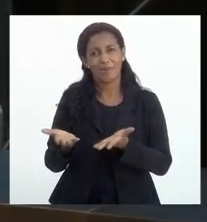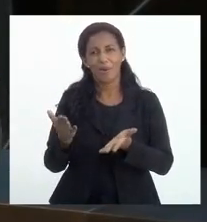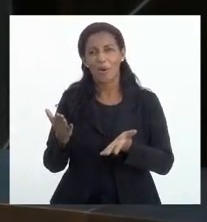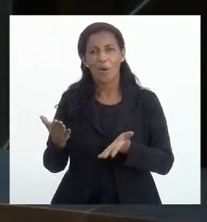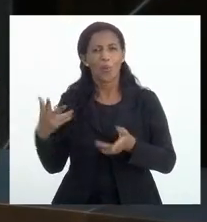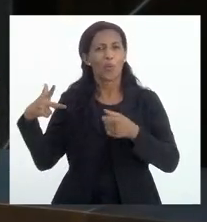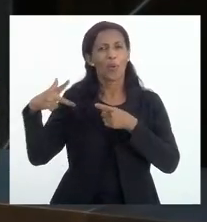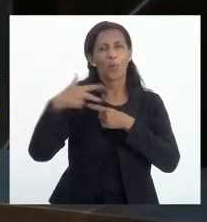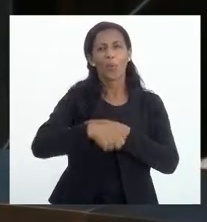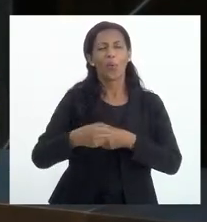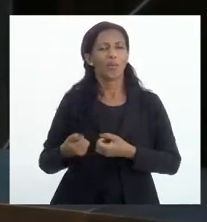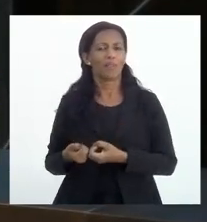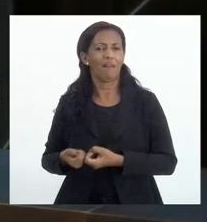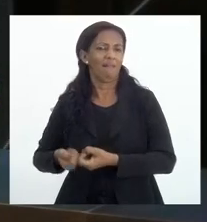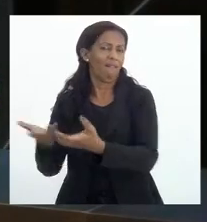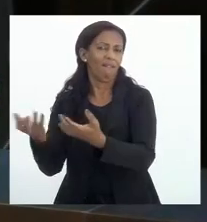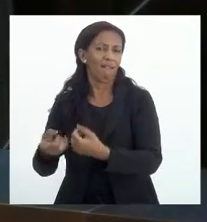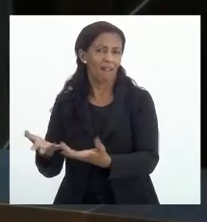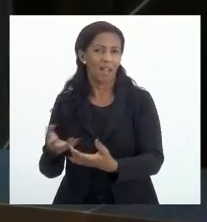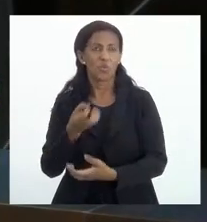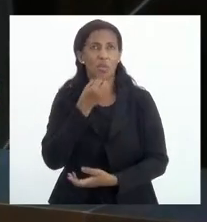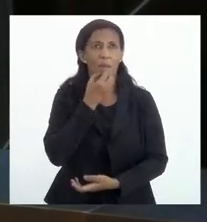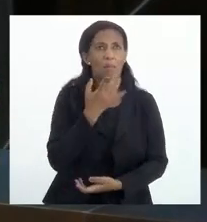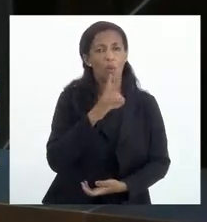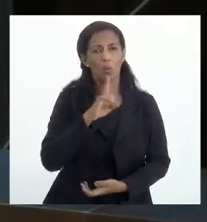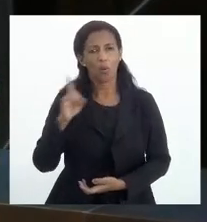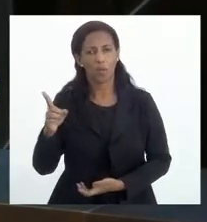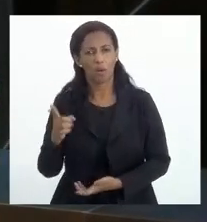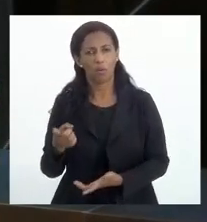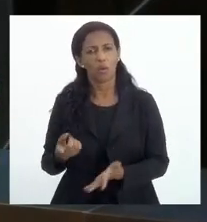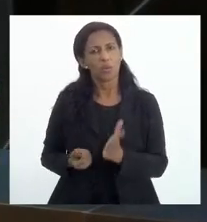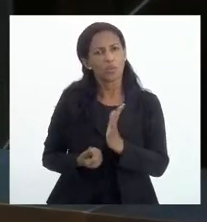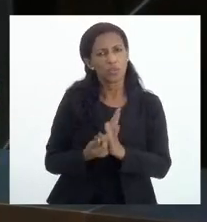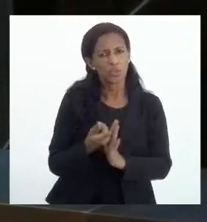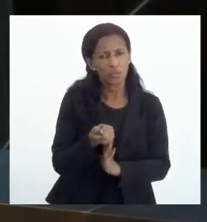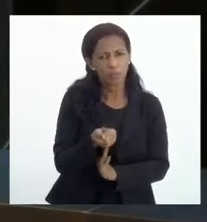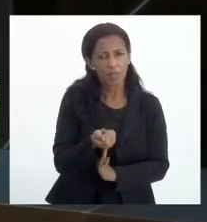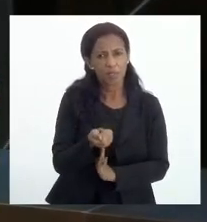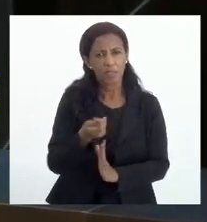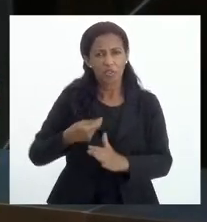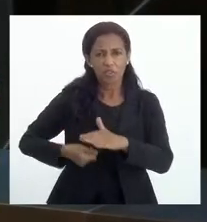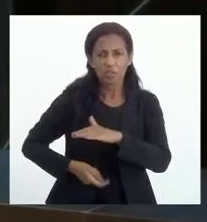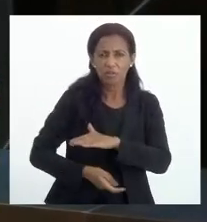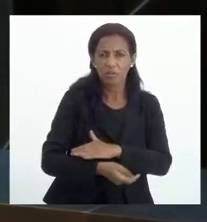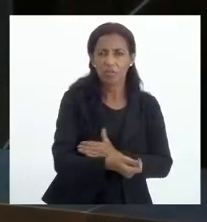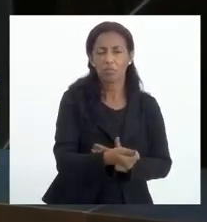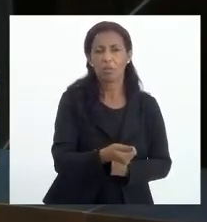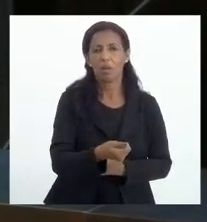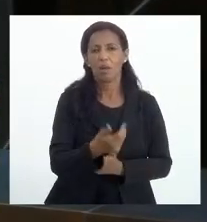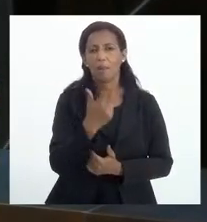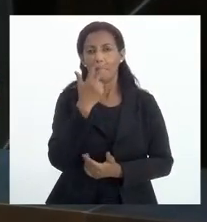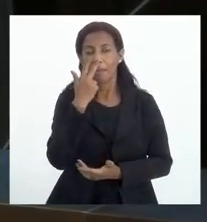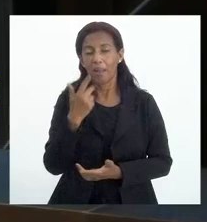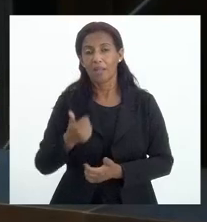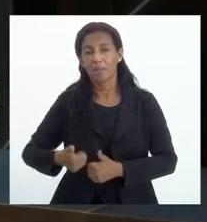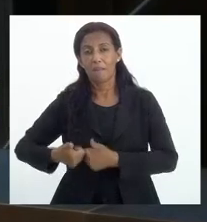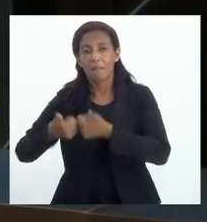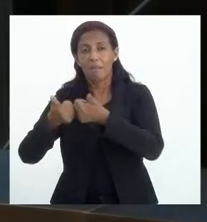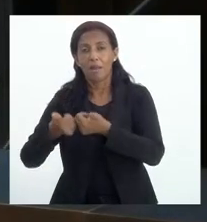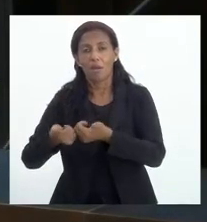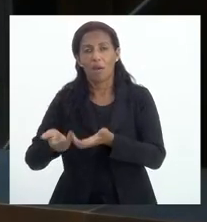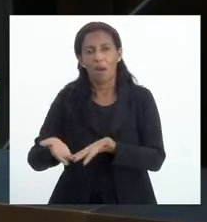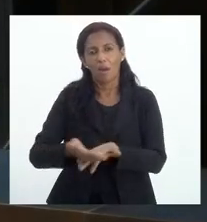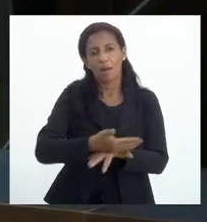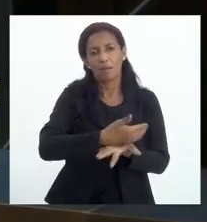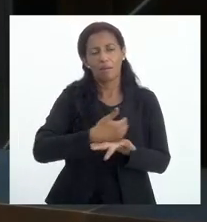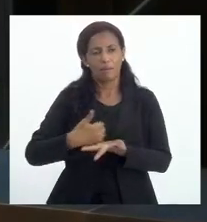porque pode ser bom ou não. Despesas de investimento, elas acabam gerando uma melhor arrecadação para qualquer ente da